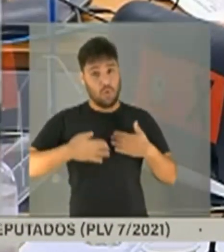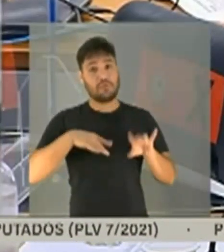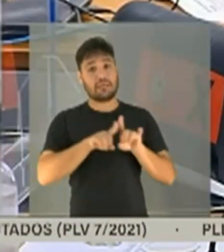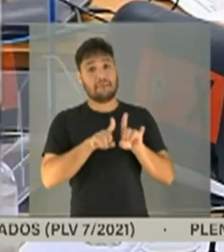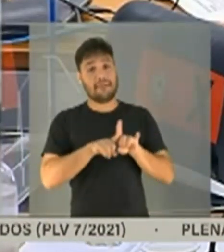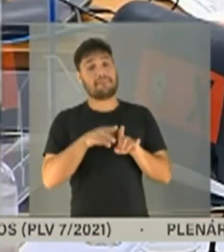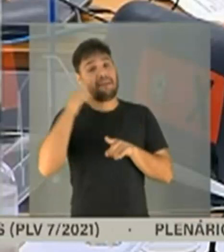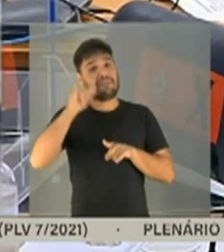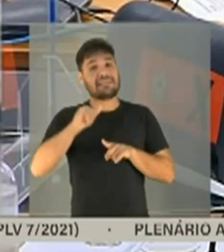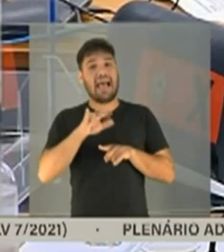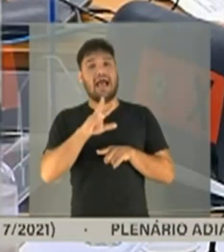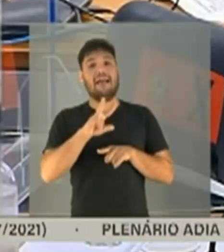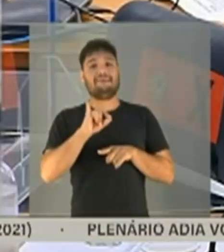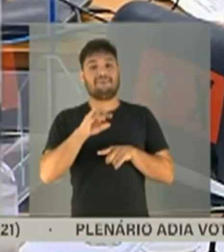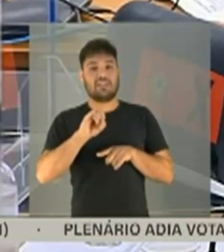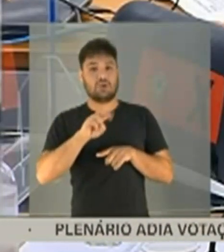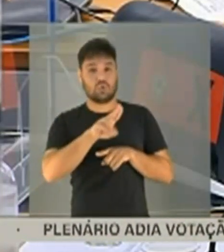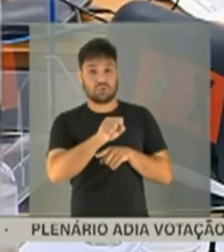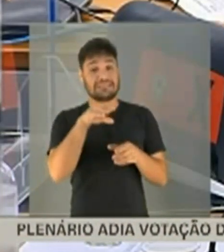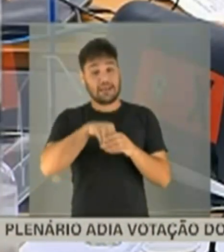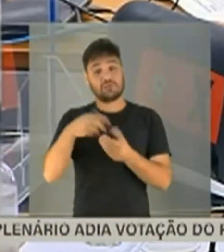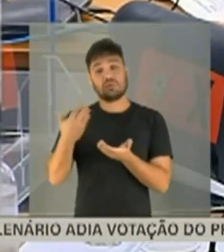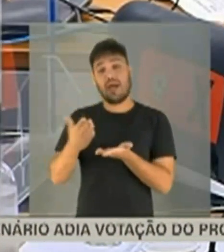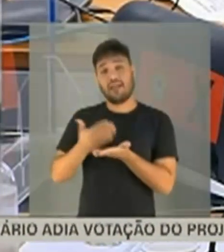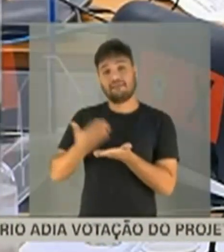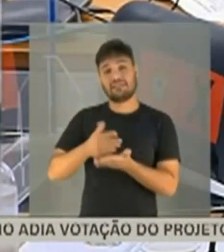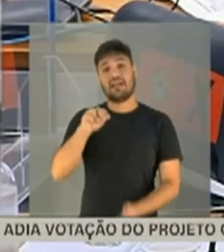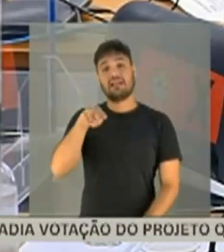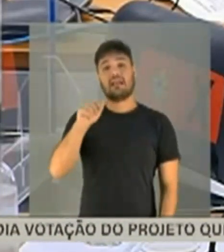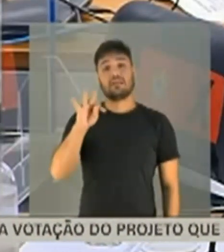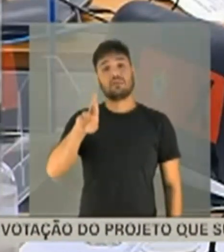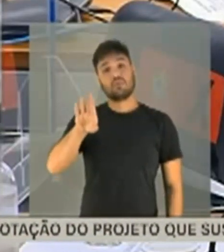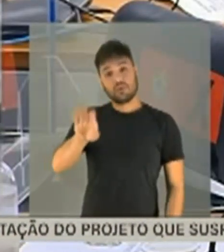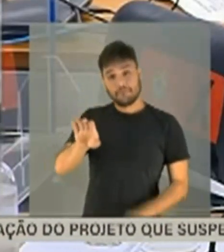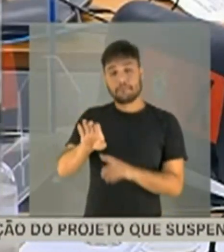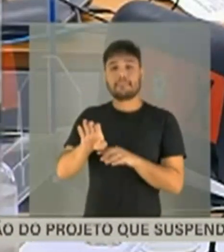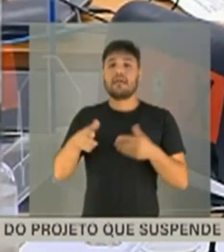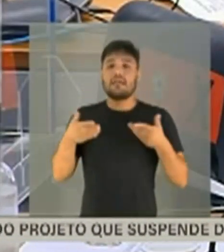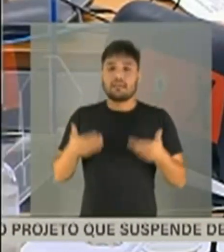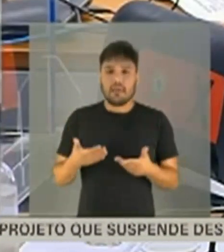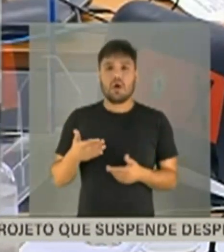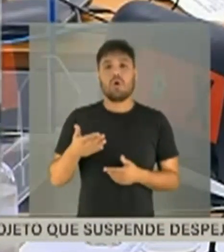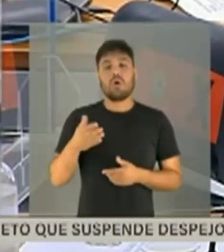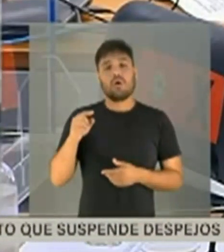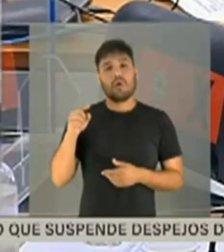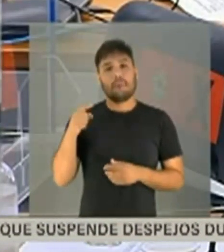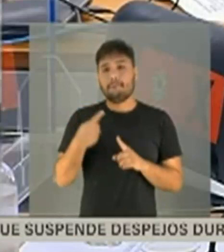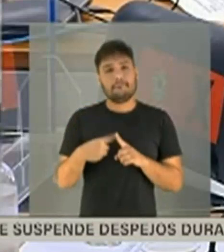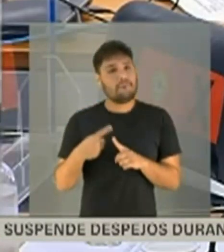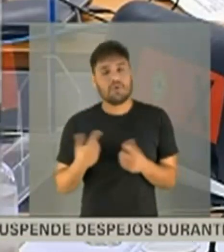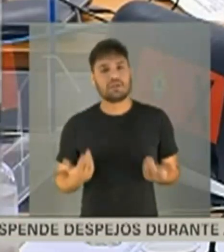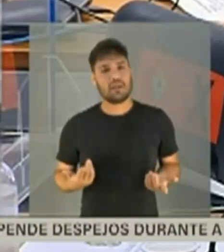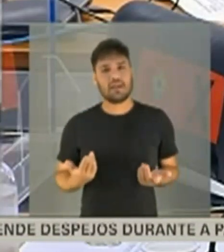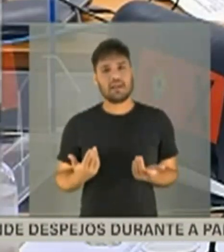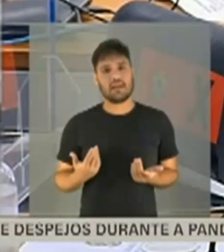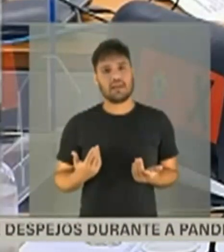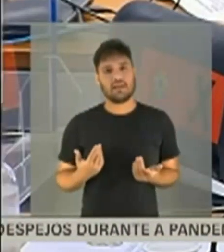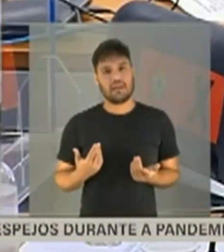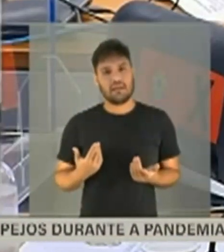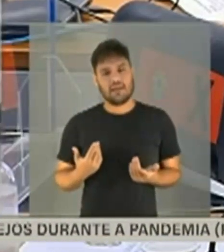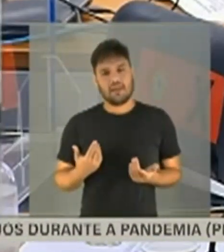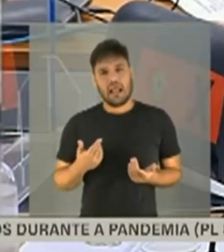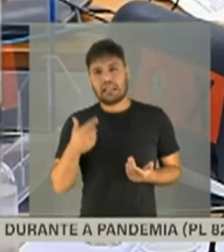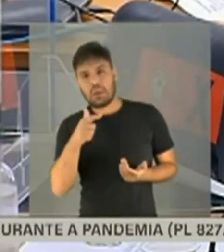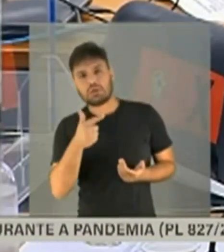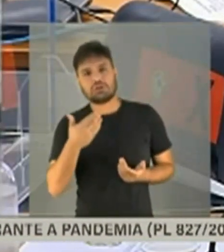em uma das revistas do grupo Nature. Outra pergunta, por que a Merck, doutor Francisco, falou que não